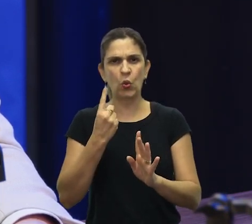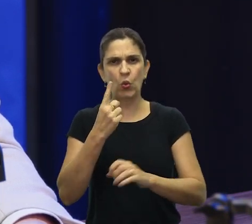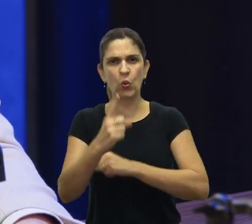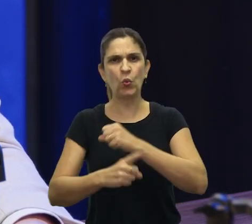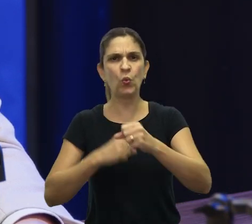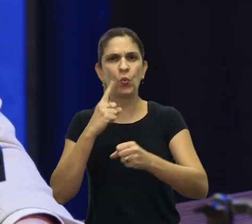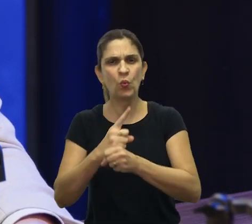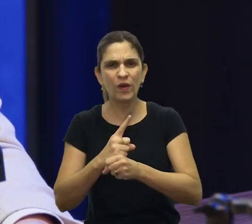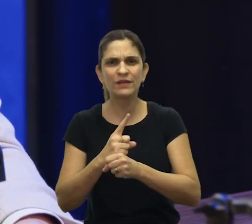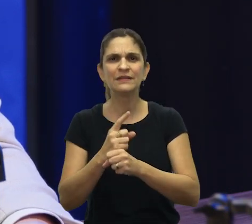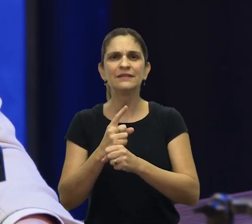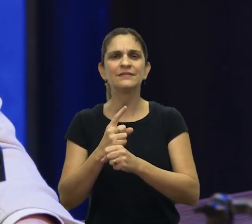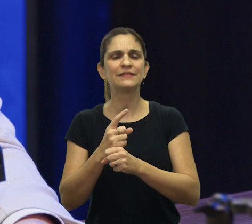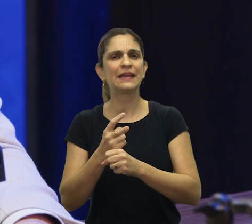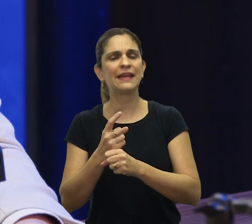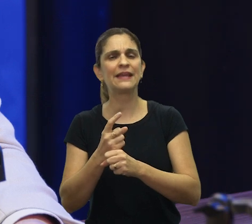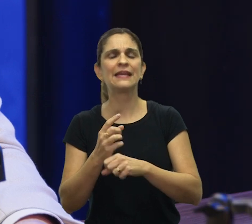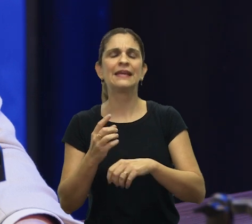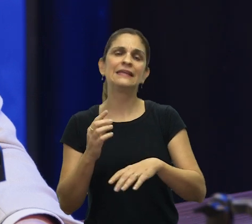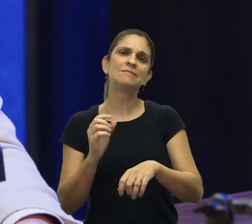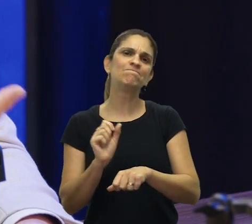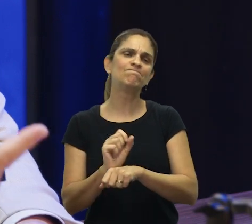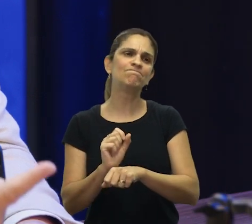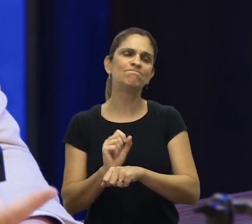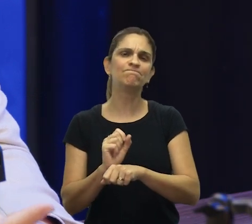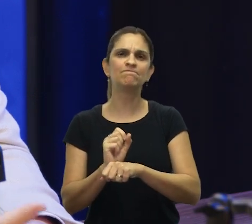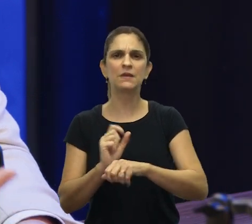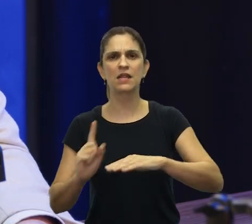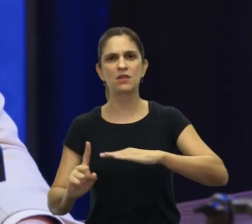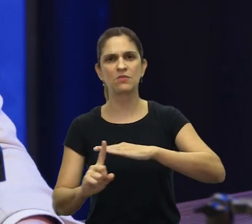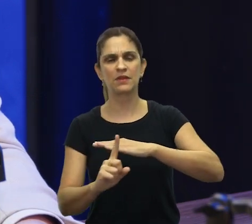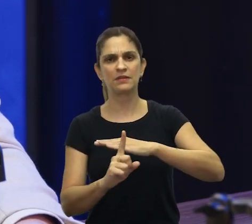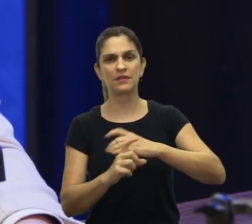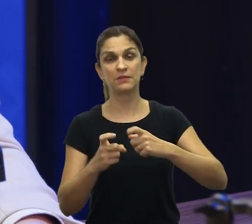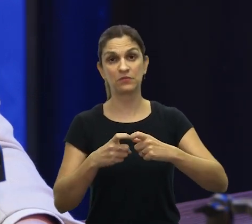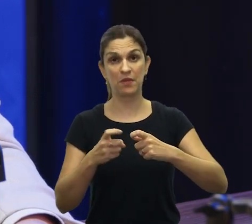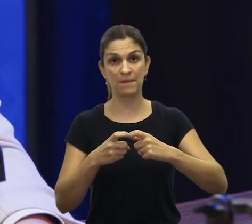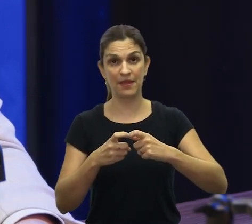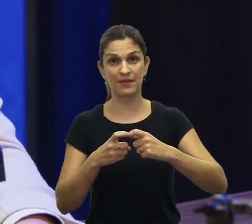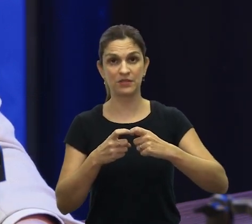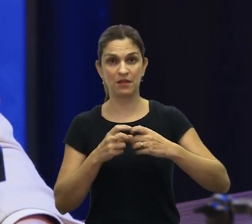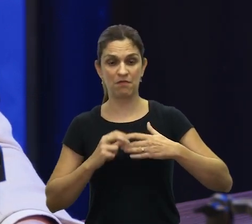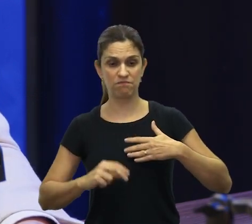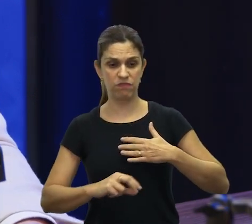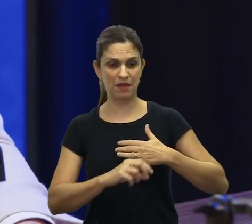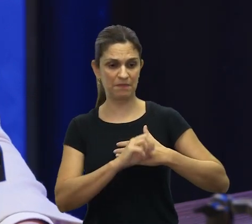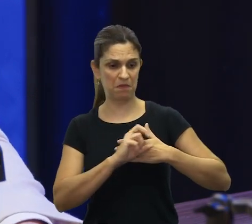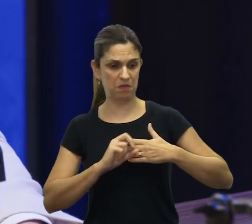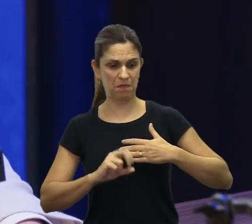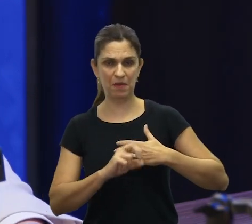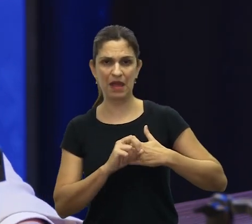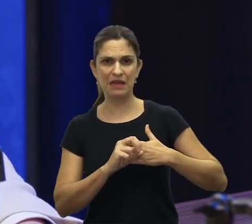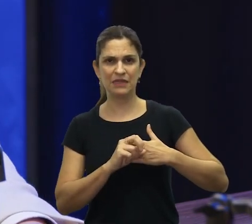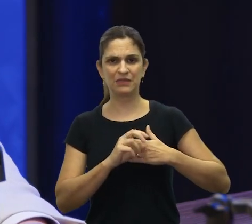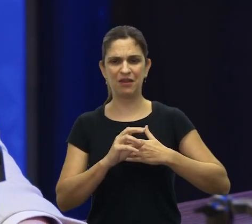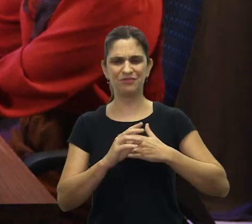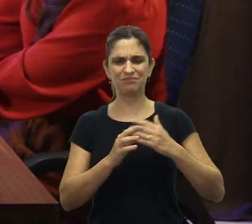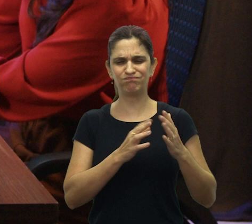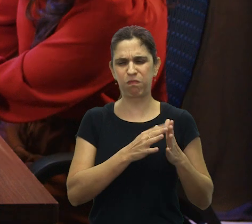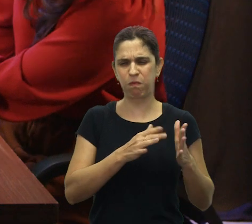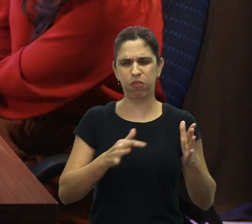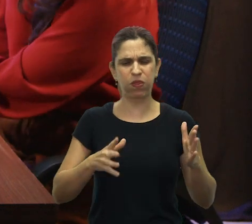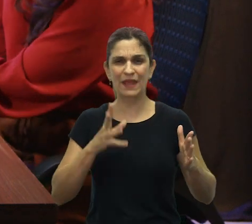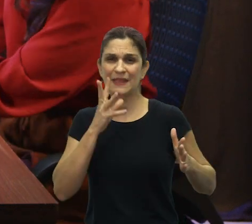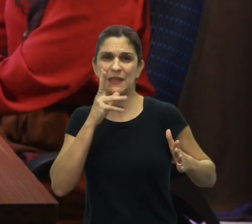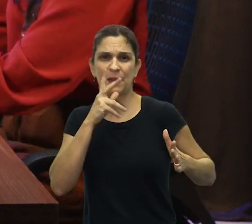do posto para o mastologista, demorava 1 ano, depois mais 1 ano para fazer uma ultrassom de mamas, e depois 2 anos para ela fazer uma biópsia.